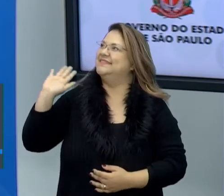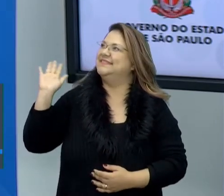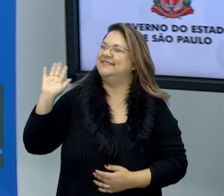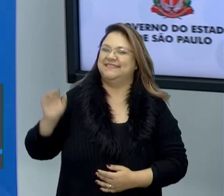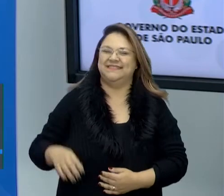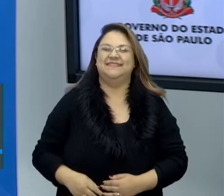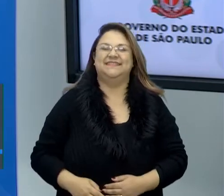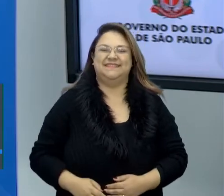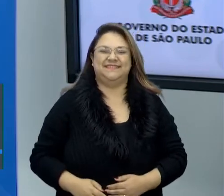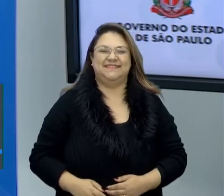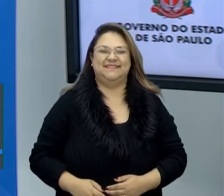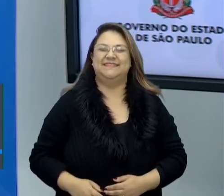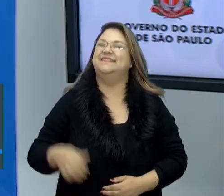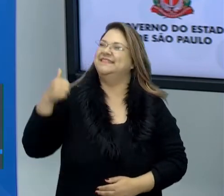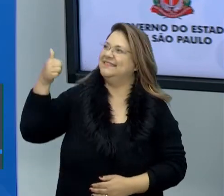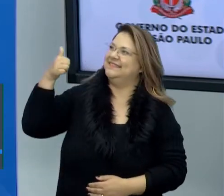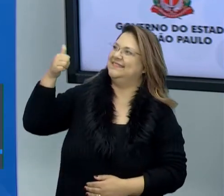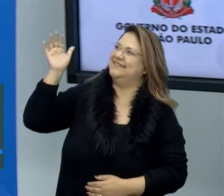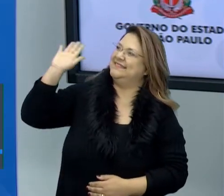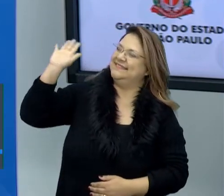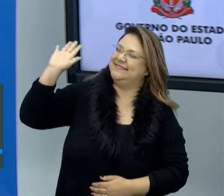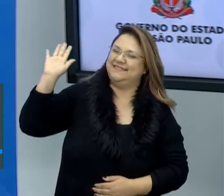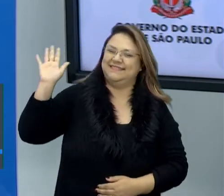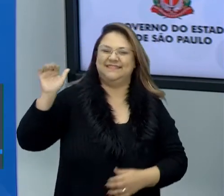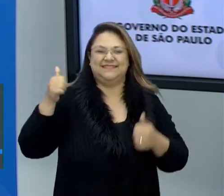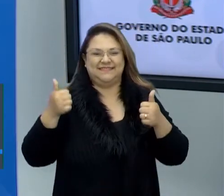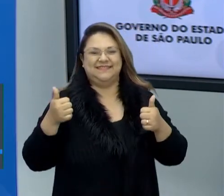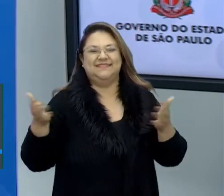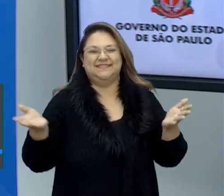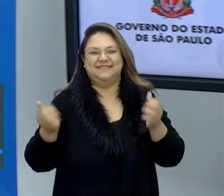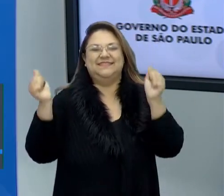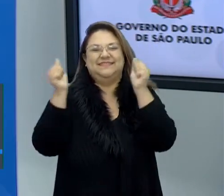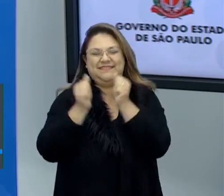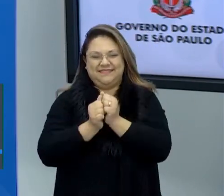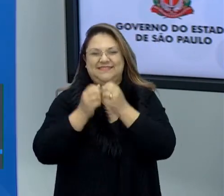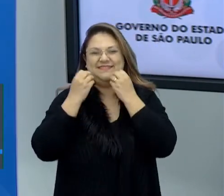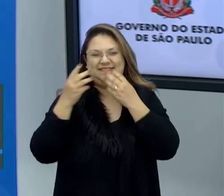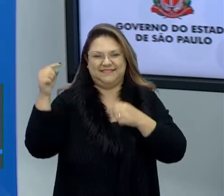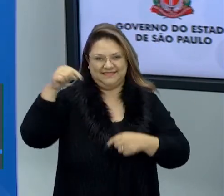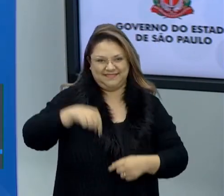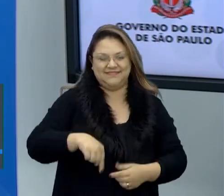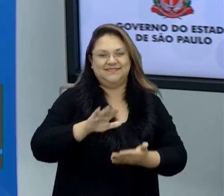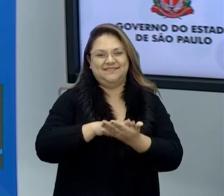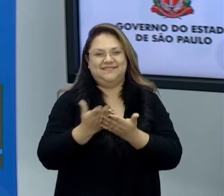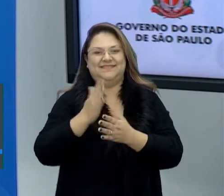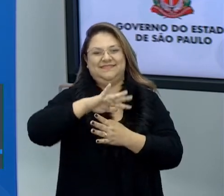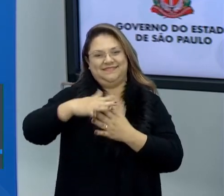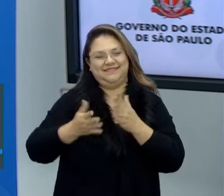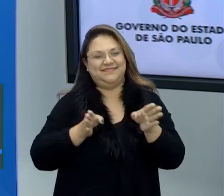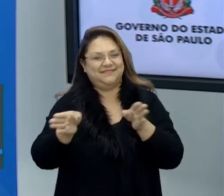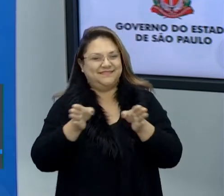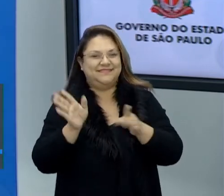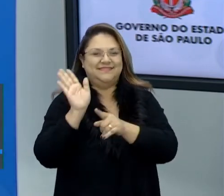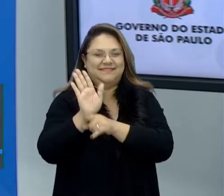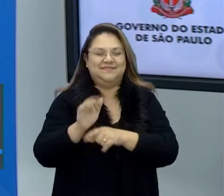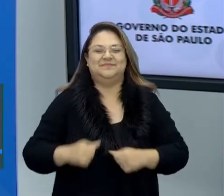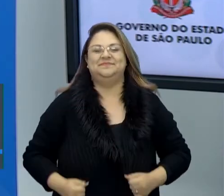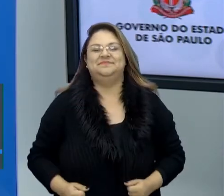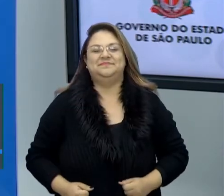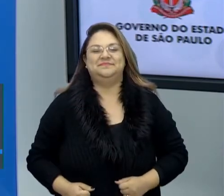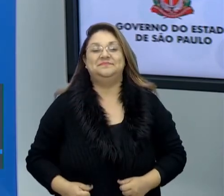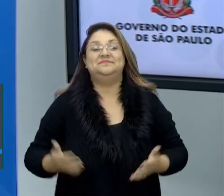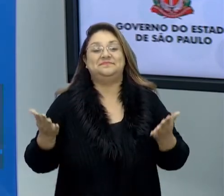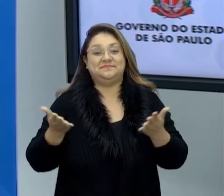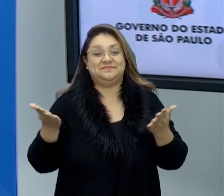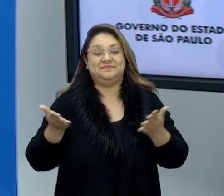o Ezequiel e a Amanda. Sejam muito bem-vindos, Ezequiel e Amanda. Tudo bem? Eu vou aproveitar aí a